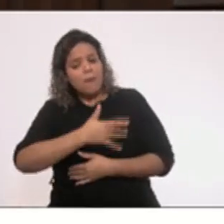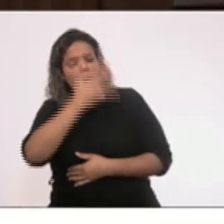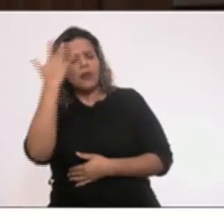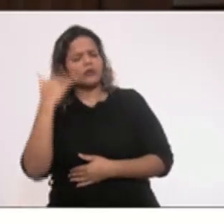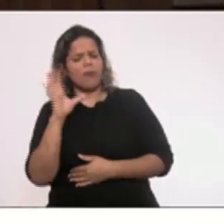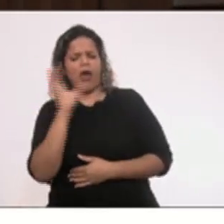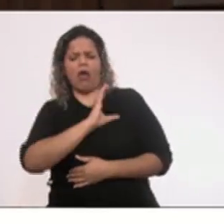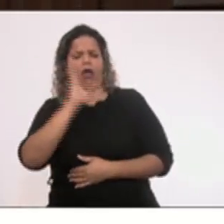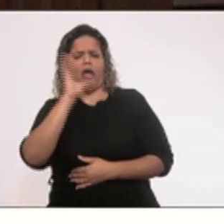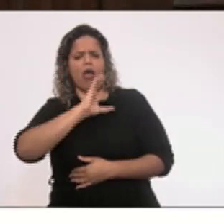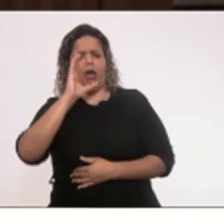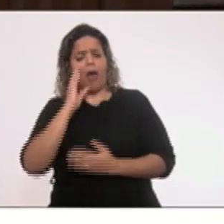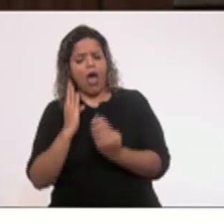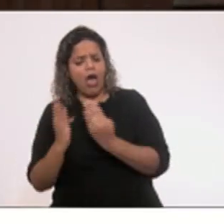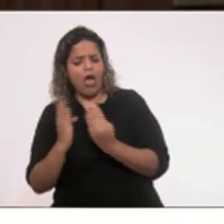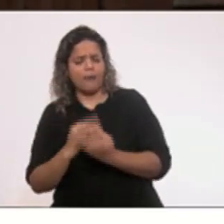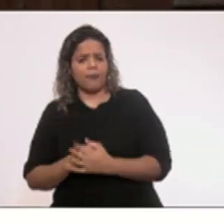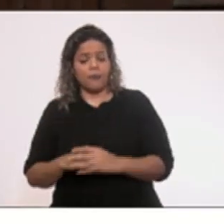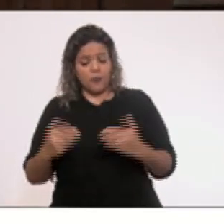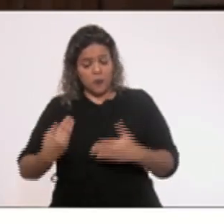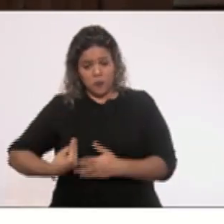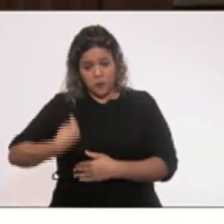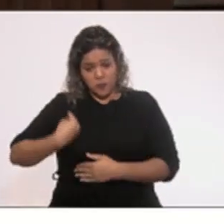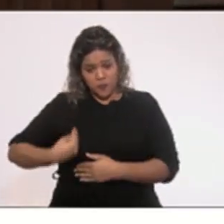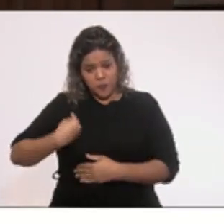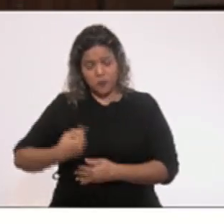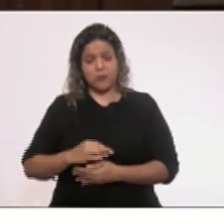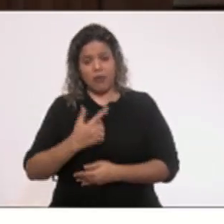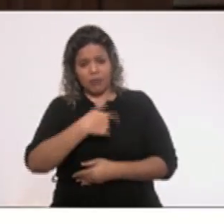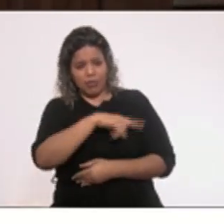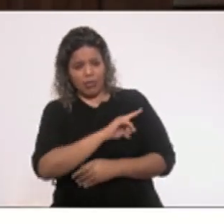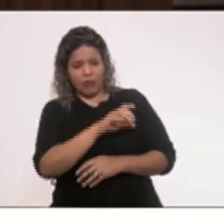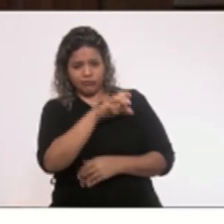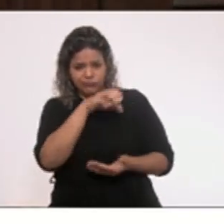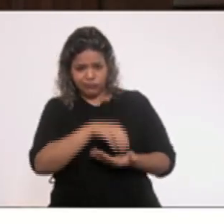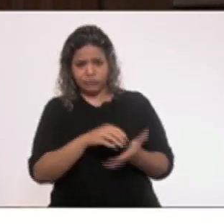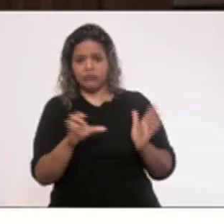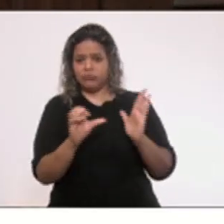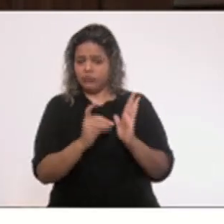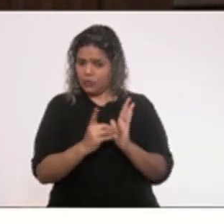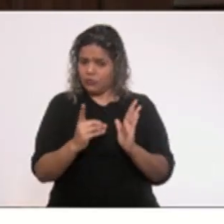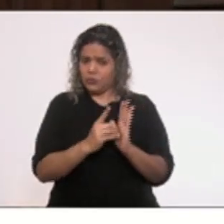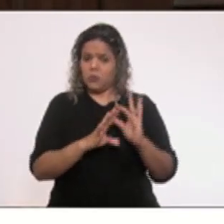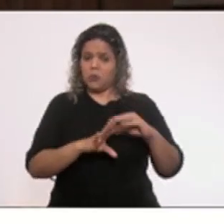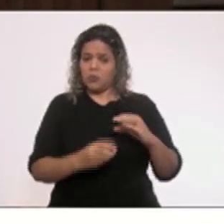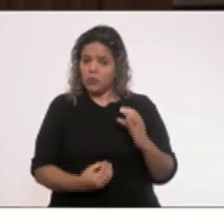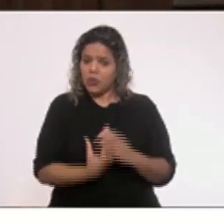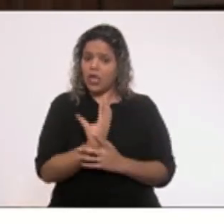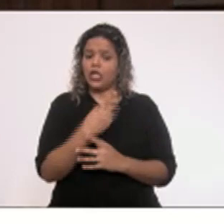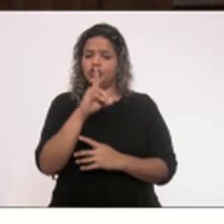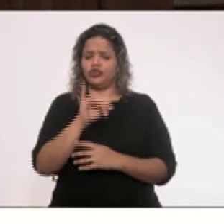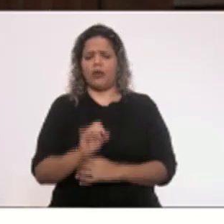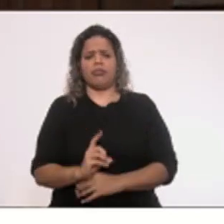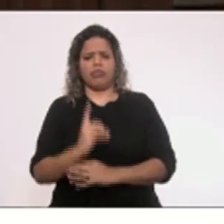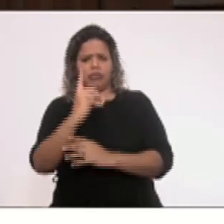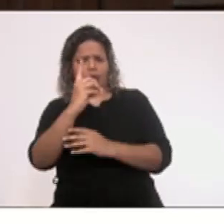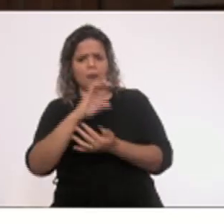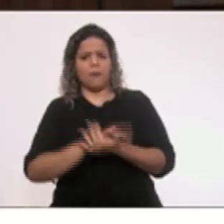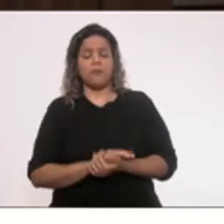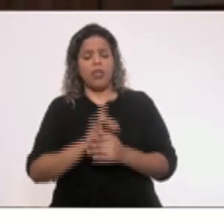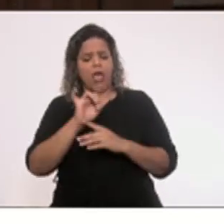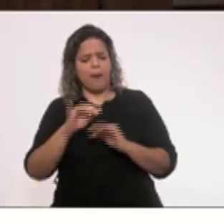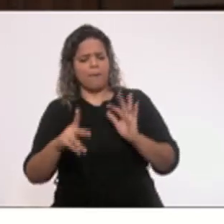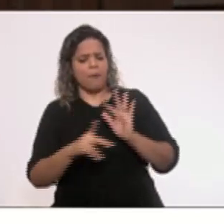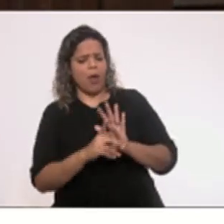mais rapidez. Hoje nós participamos, lá na sede do DETRAN, do lançamento do Dia D, que é o